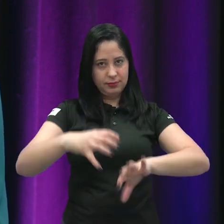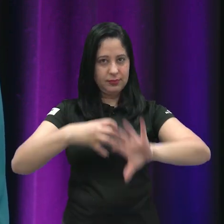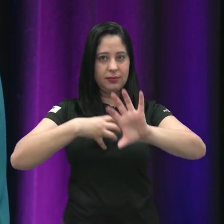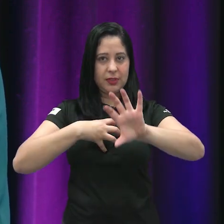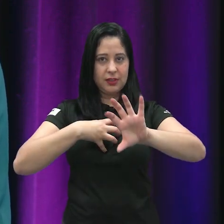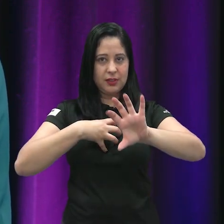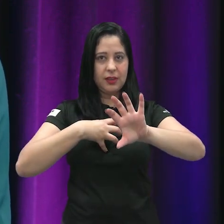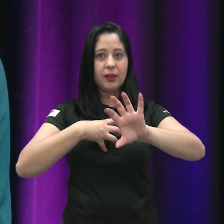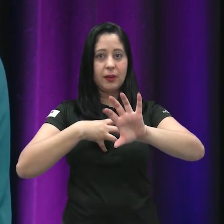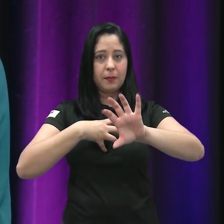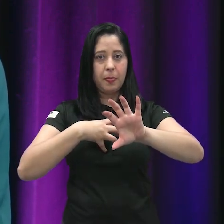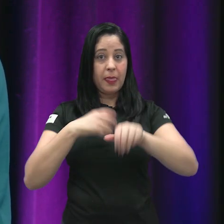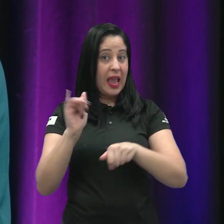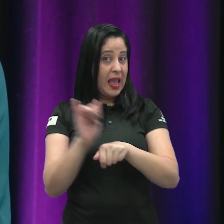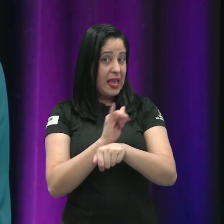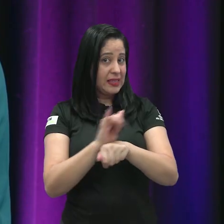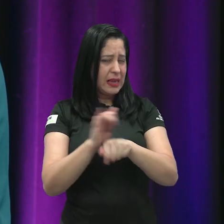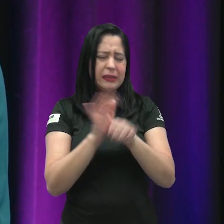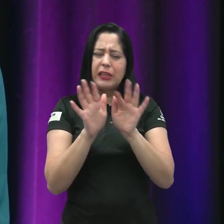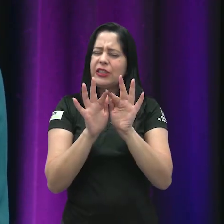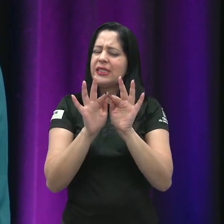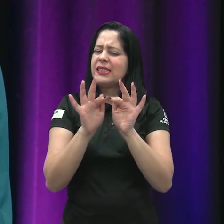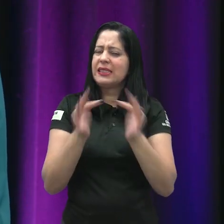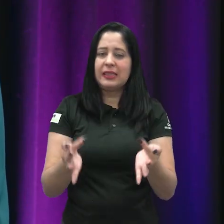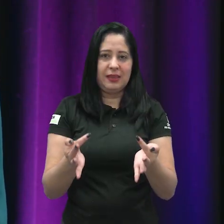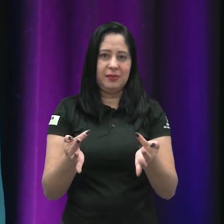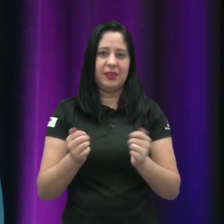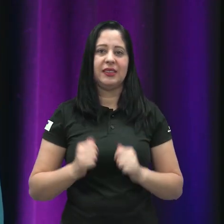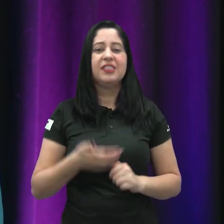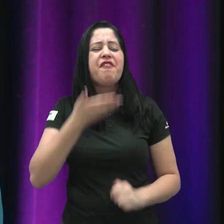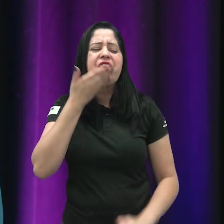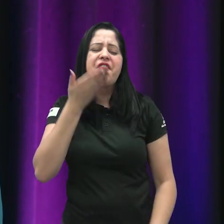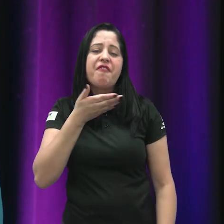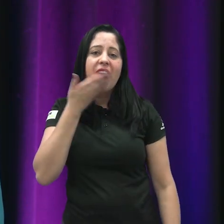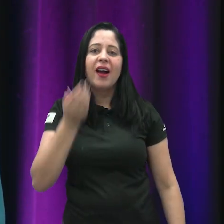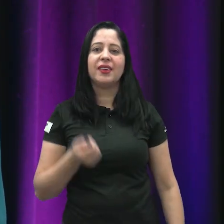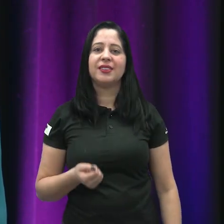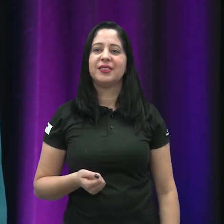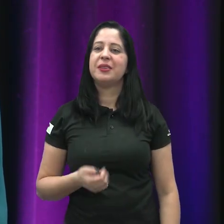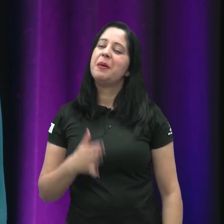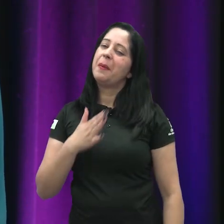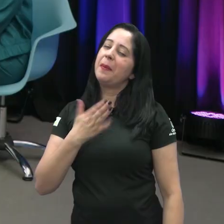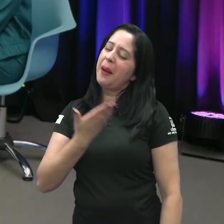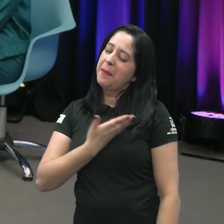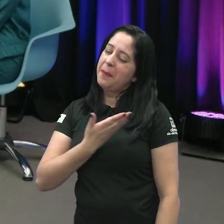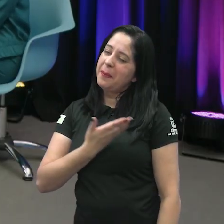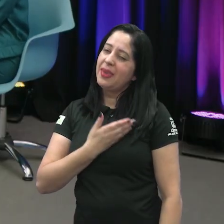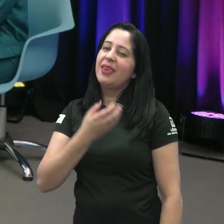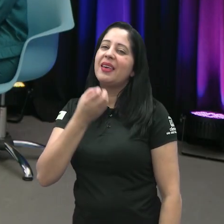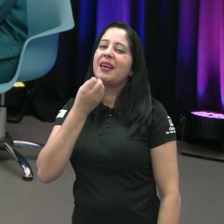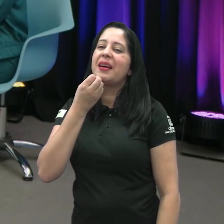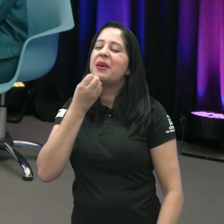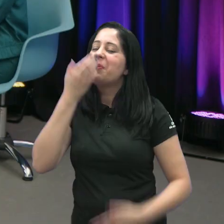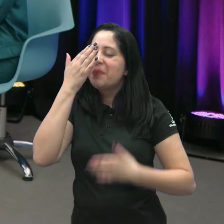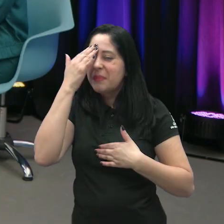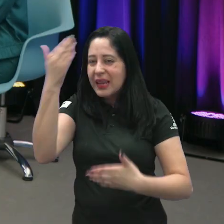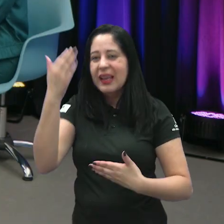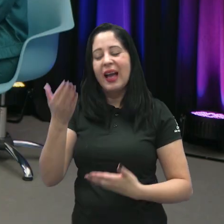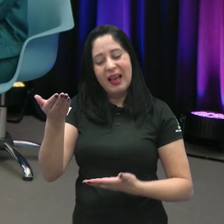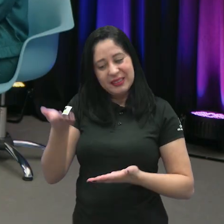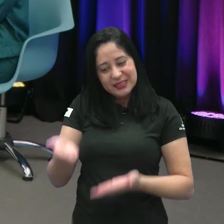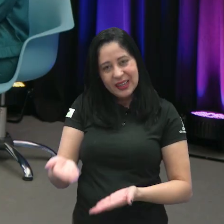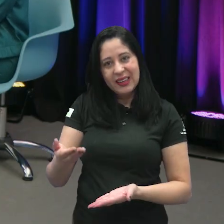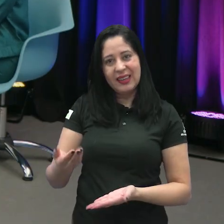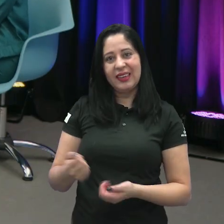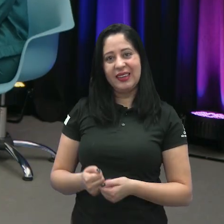a nossa empatia, utilizando ferramentas simples e acessíveis. Rejane, minha amiga, muito obrigada por te receber aqui no estúdio,